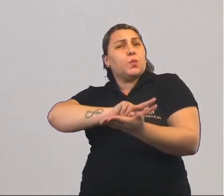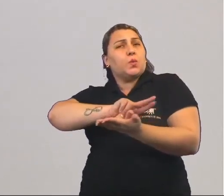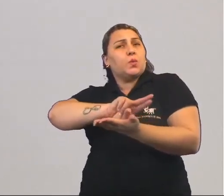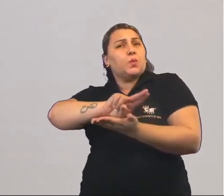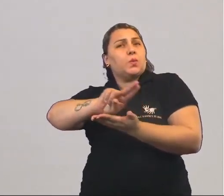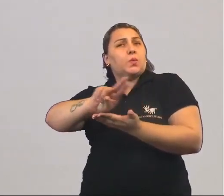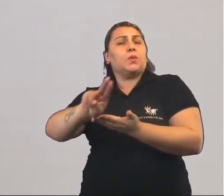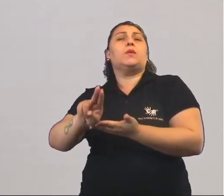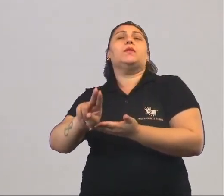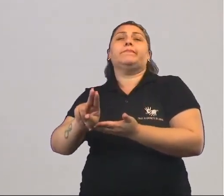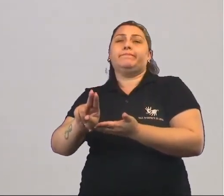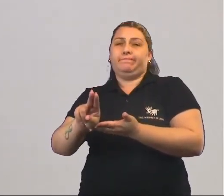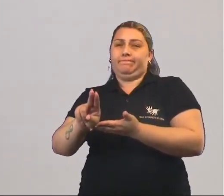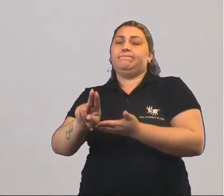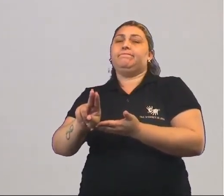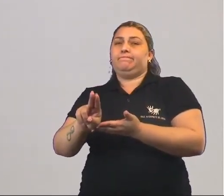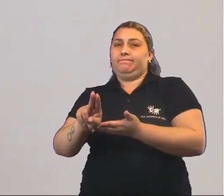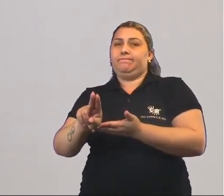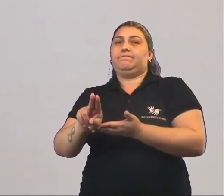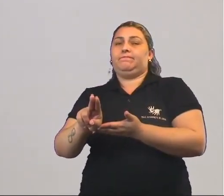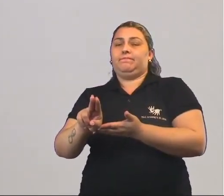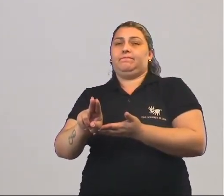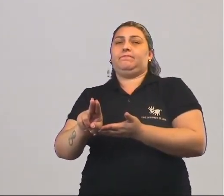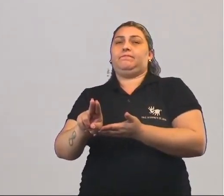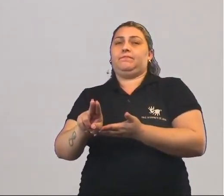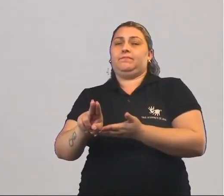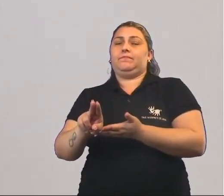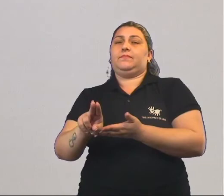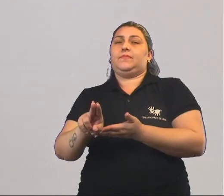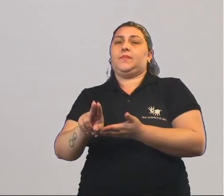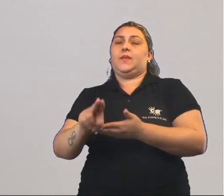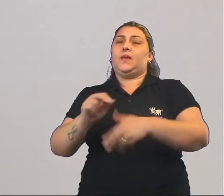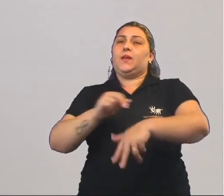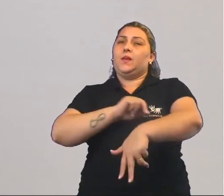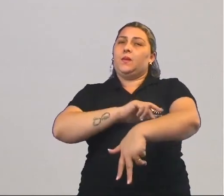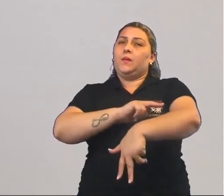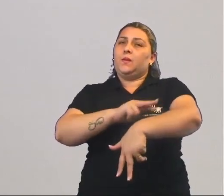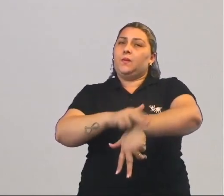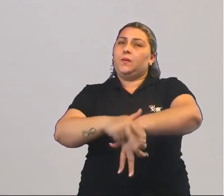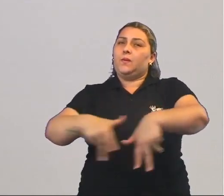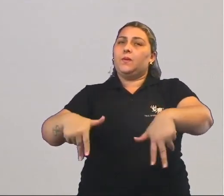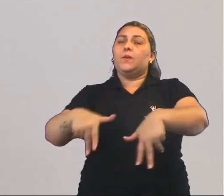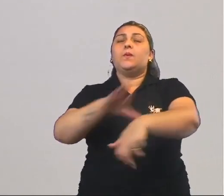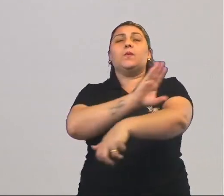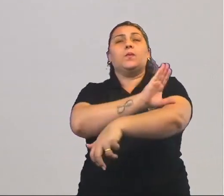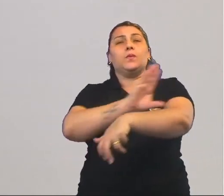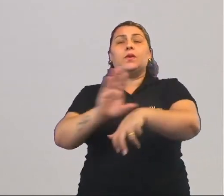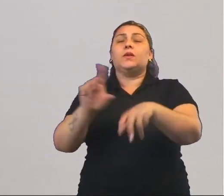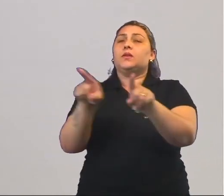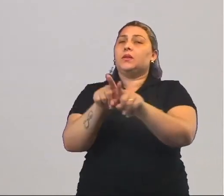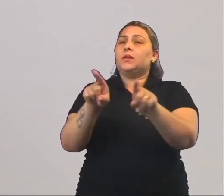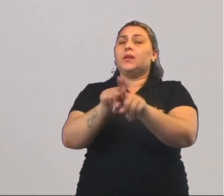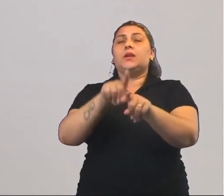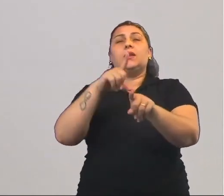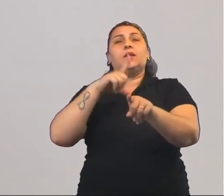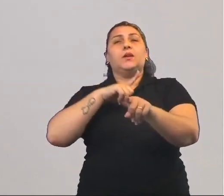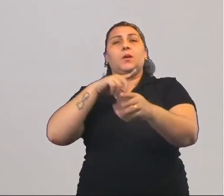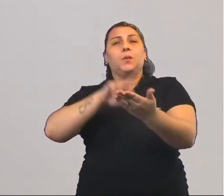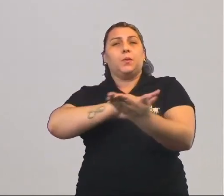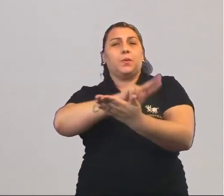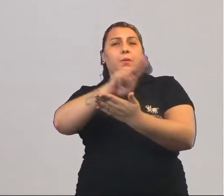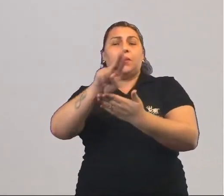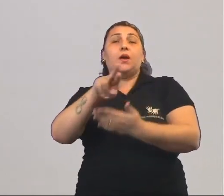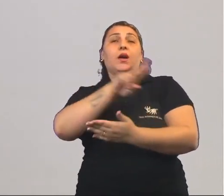diversidade. Nós somos diversos, nós somos multiétnicos, né, nós somos multiculturais, nós temos uma